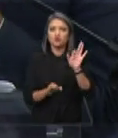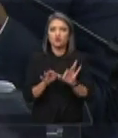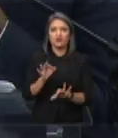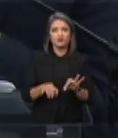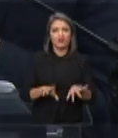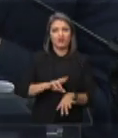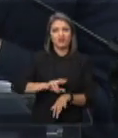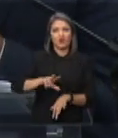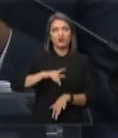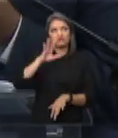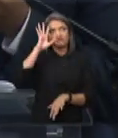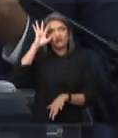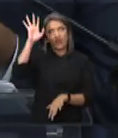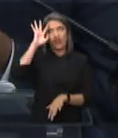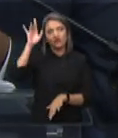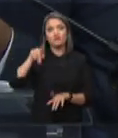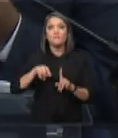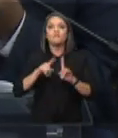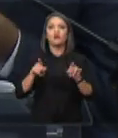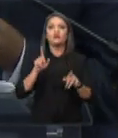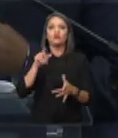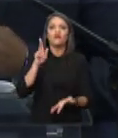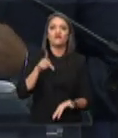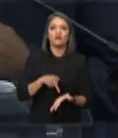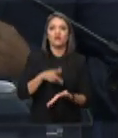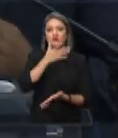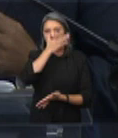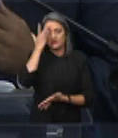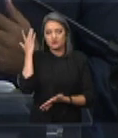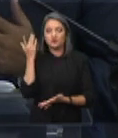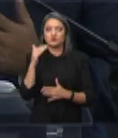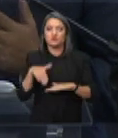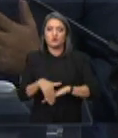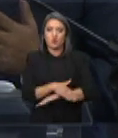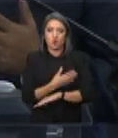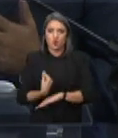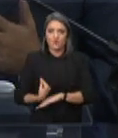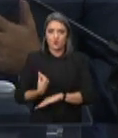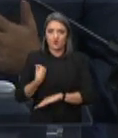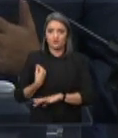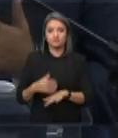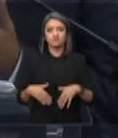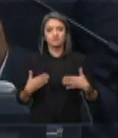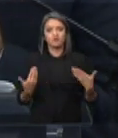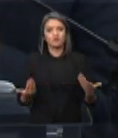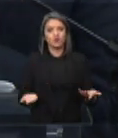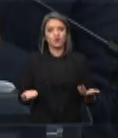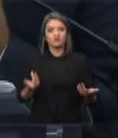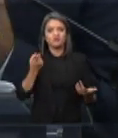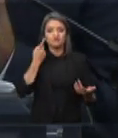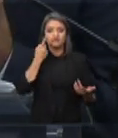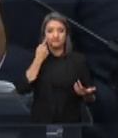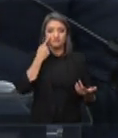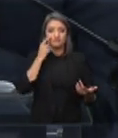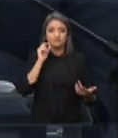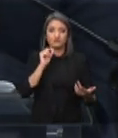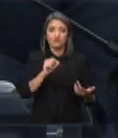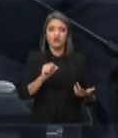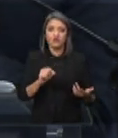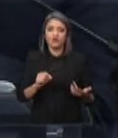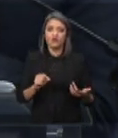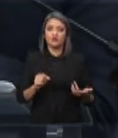e sim uma realidade para as pessoas em situação de rua e aí quando a gente olha foi falado aqui a criminalização histórica